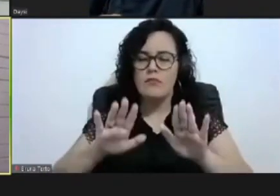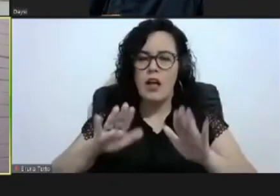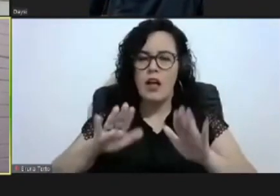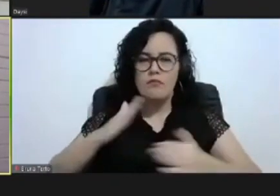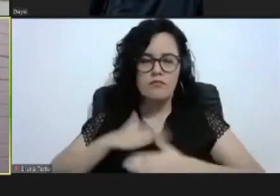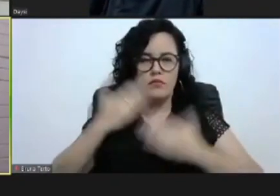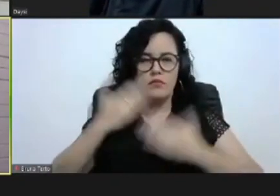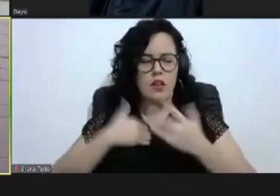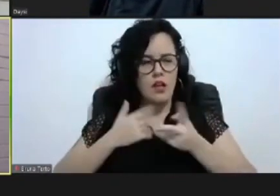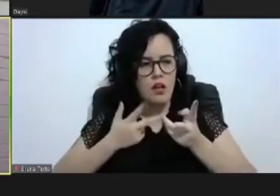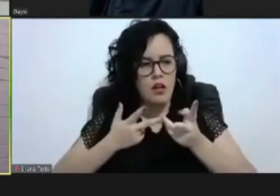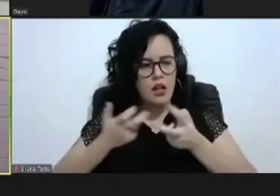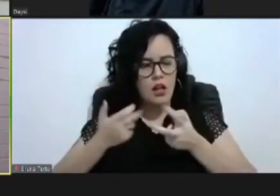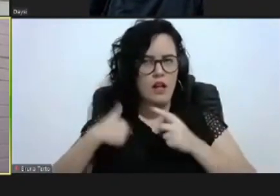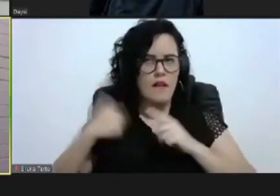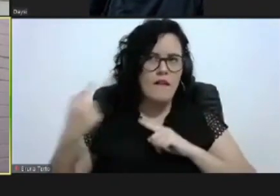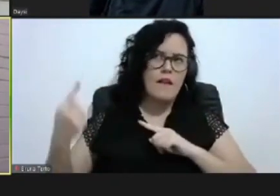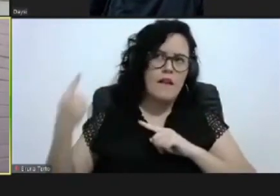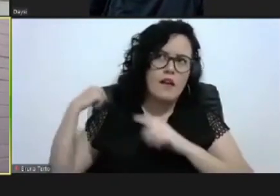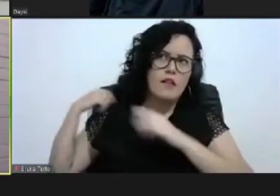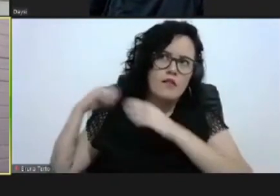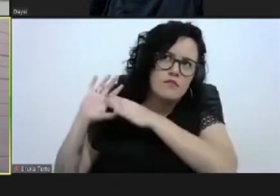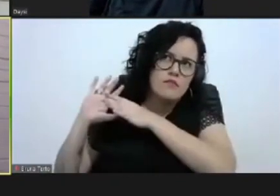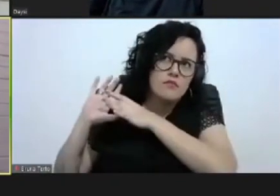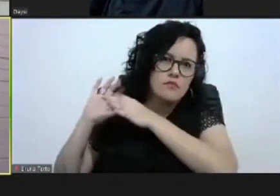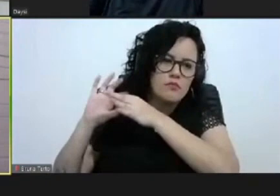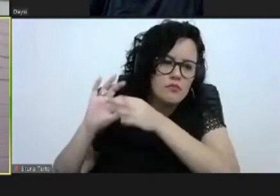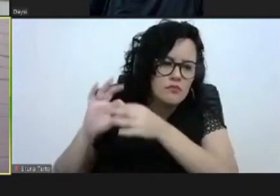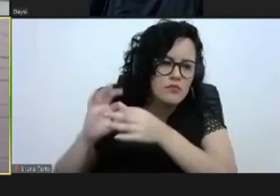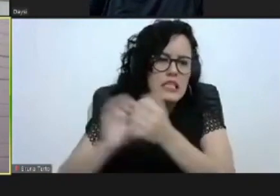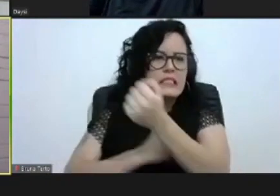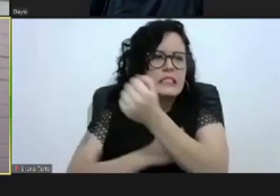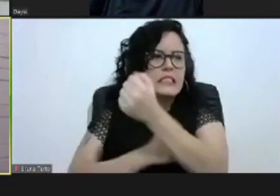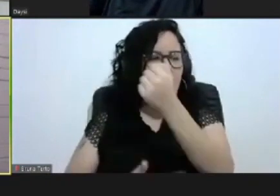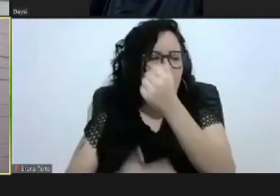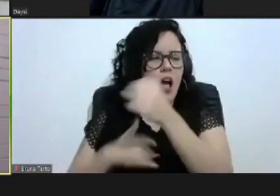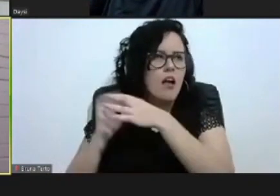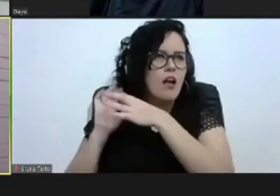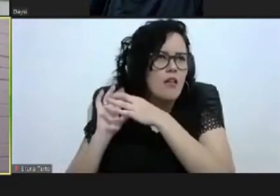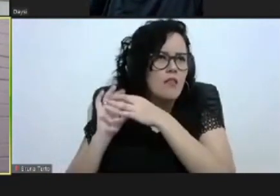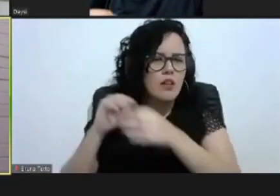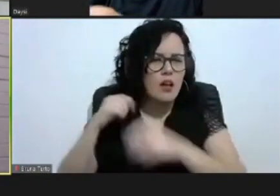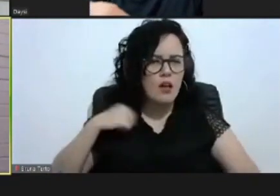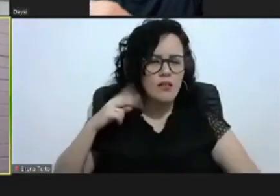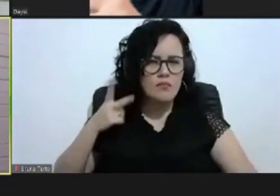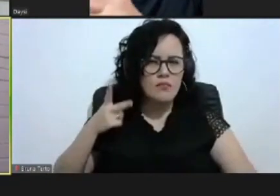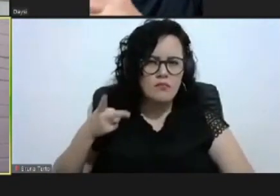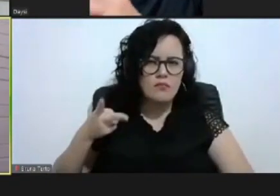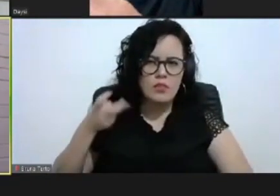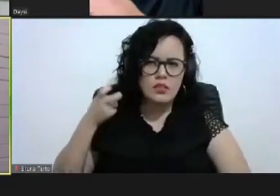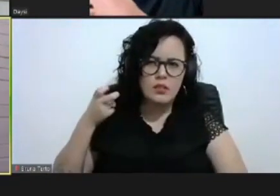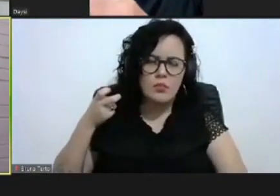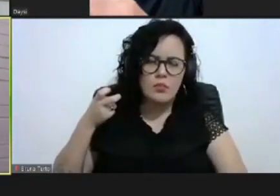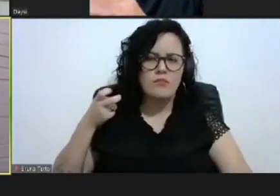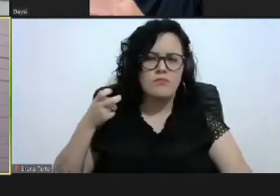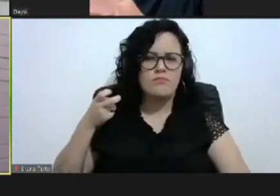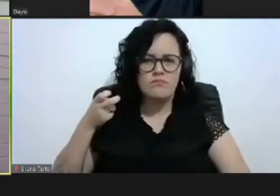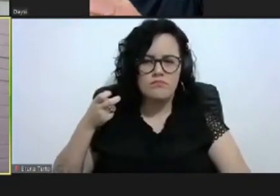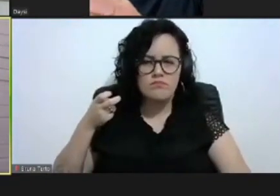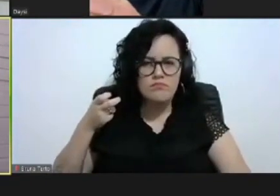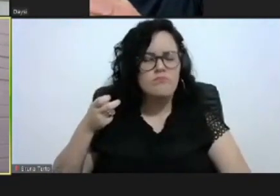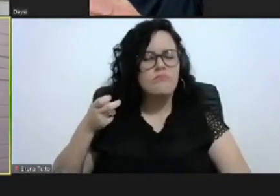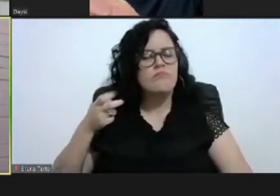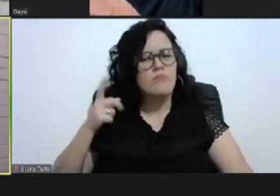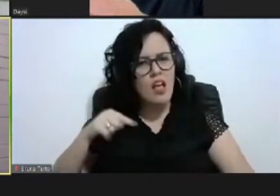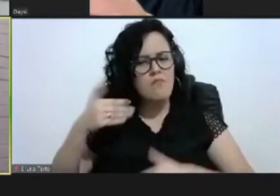minhas origens, o sangue, eu não sei muito bem o que falou mais alto, quando eu vi que essa linha foi tomando conta